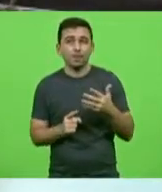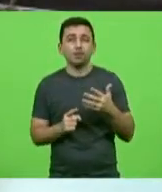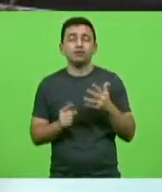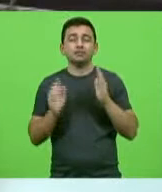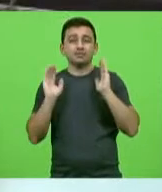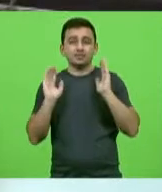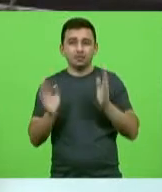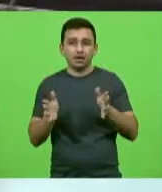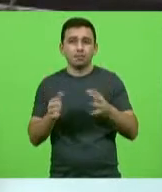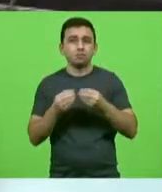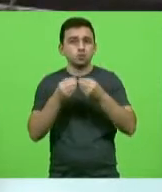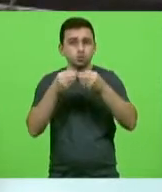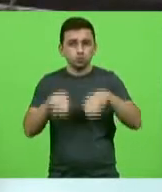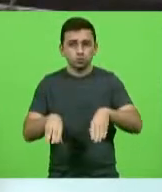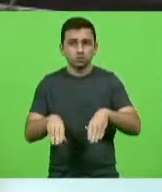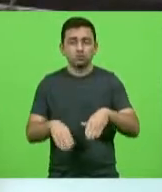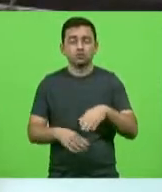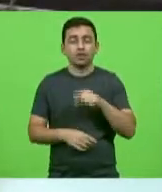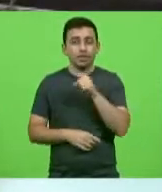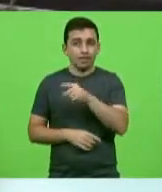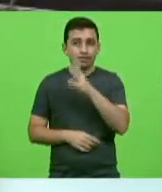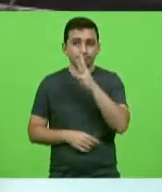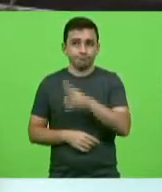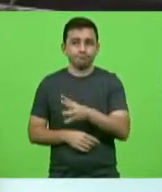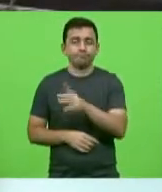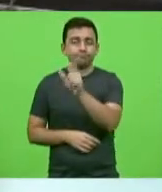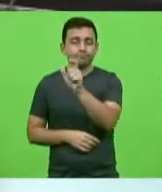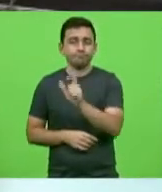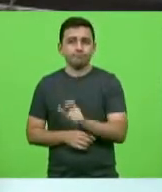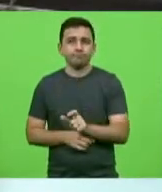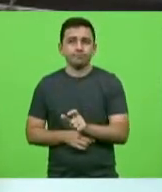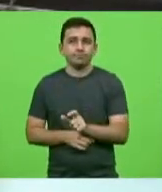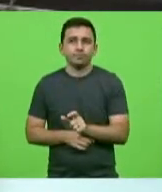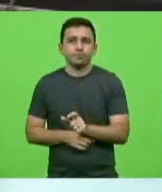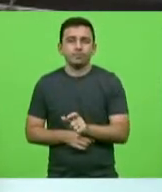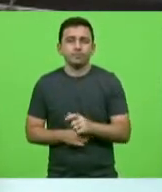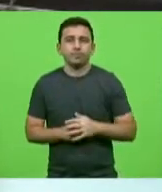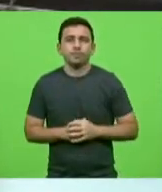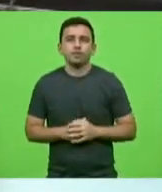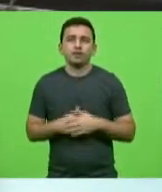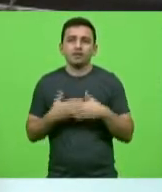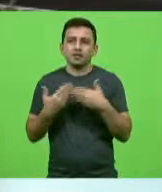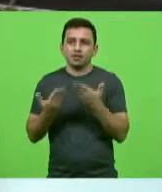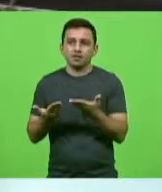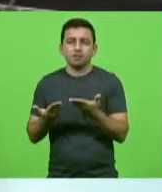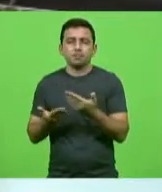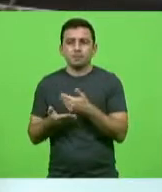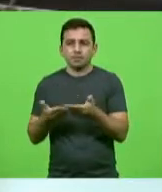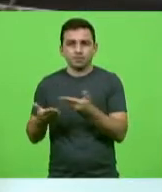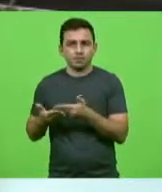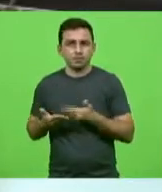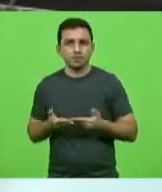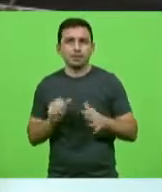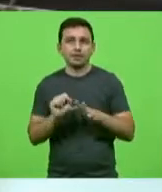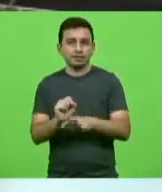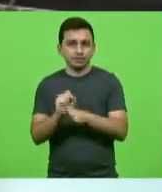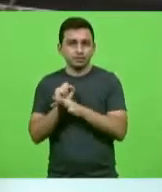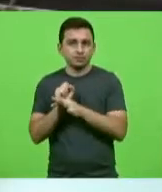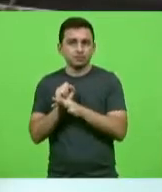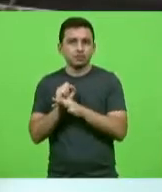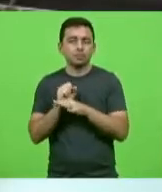de incorrer em prejuízo ao denunciado que se vê despido das garantias fundamentais